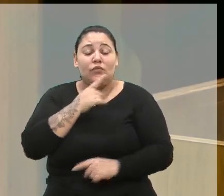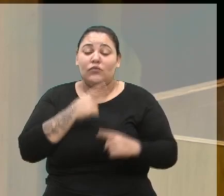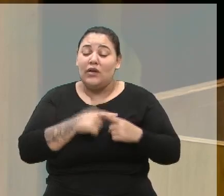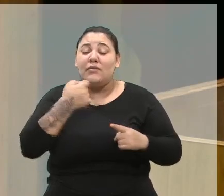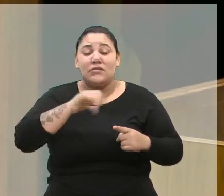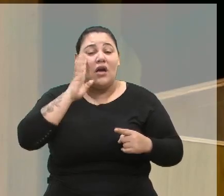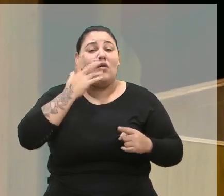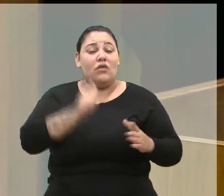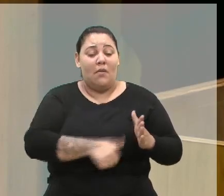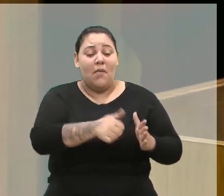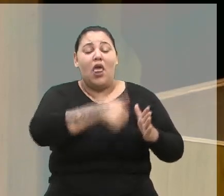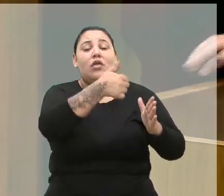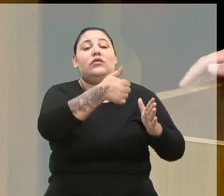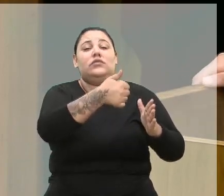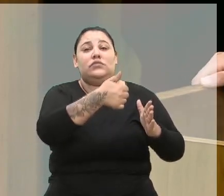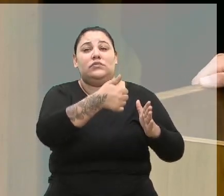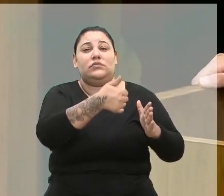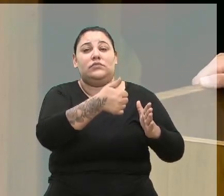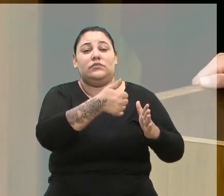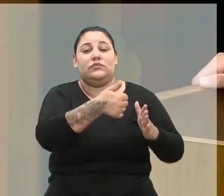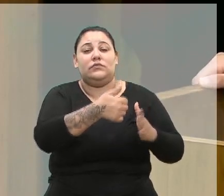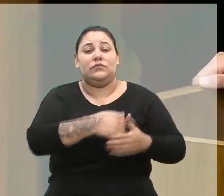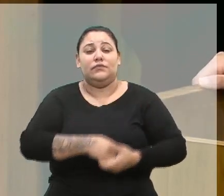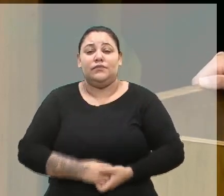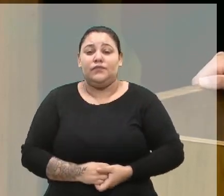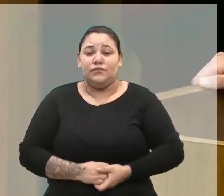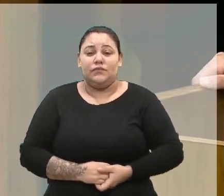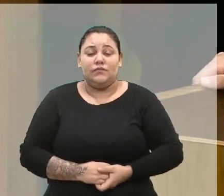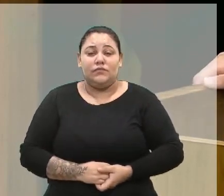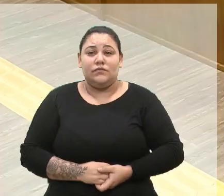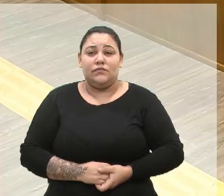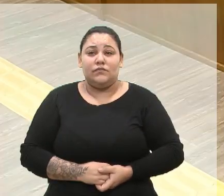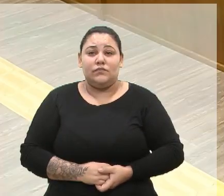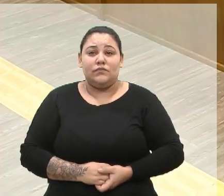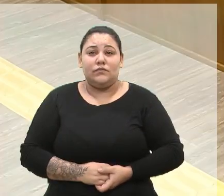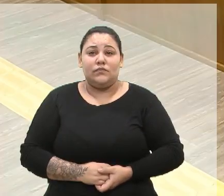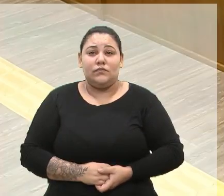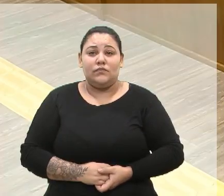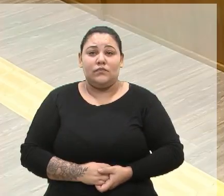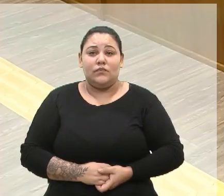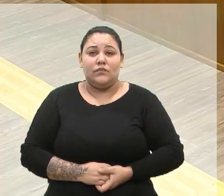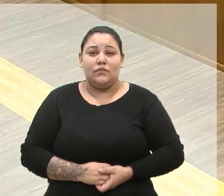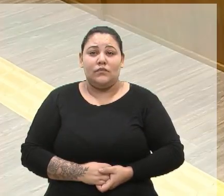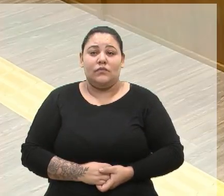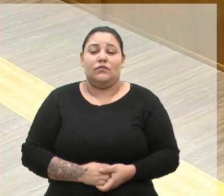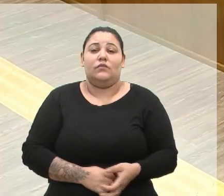melhorias sejam revertidas para a população. Muito obrigado. Em declaração